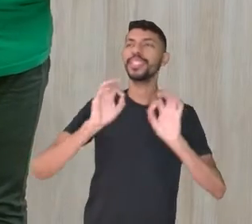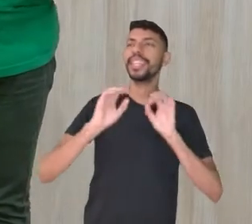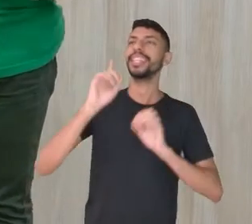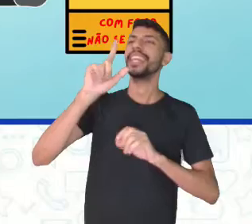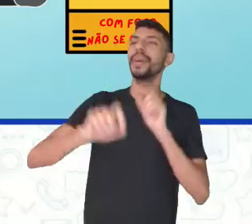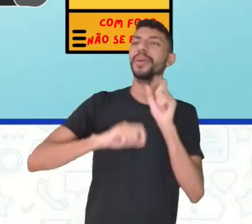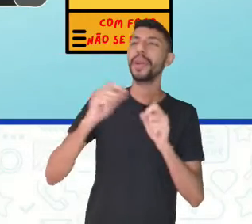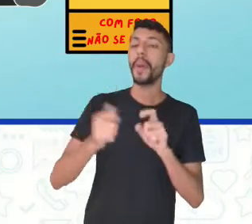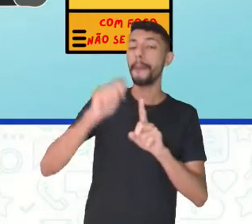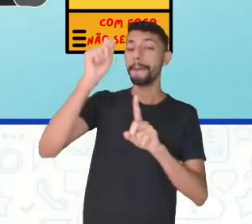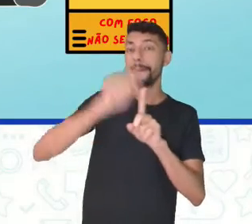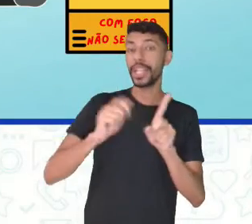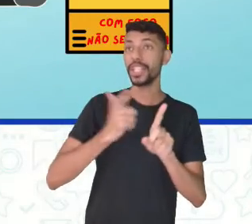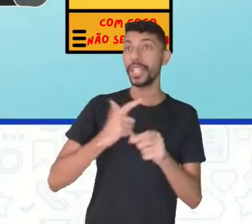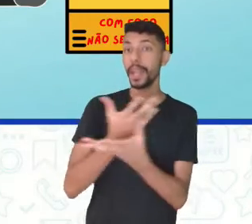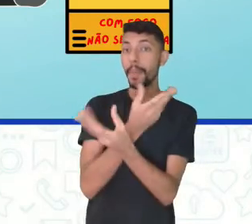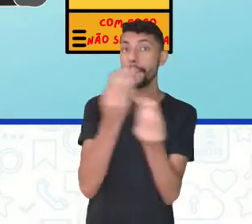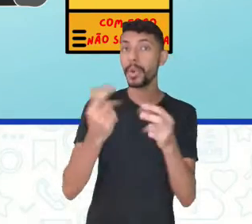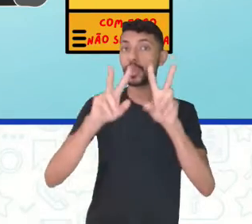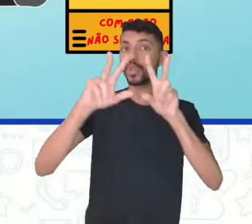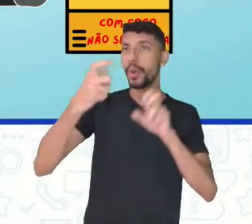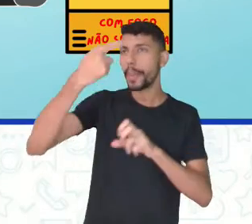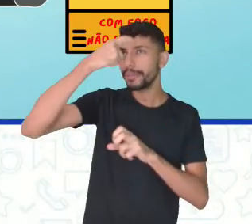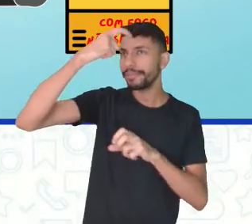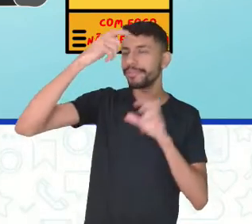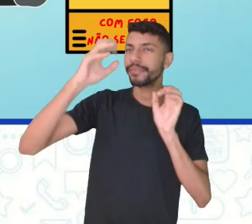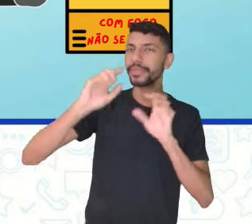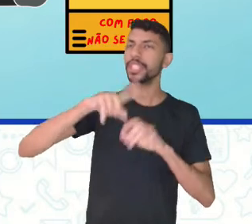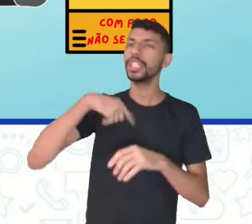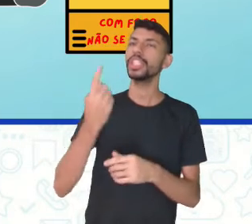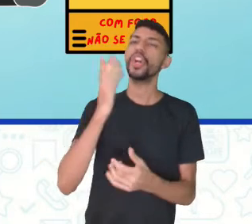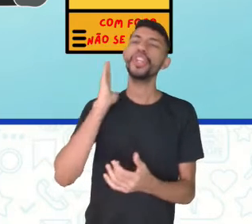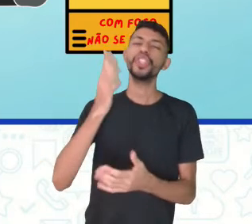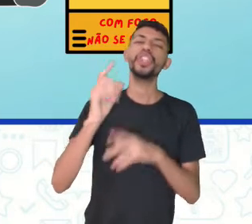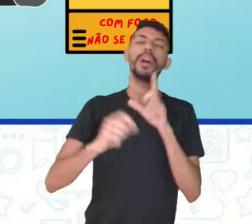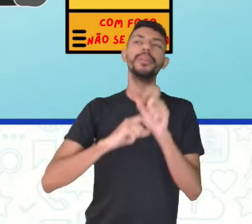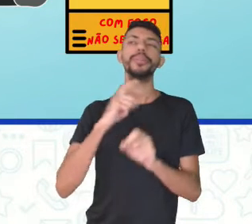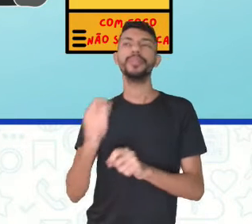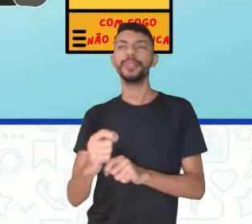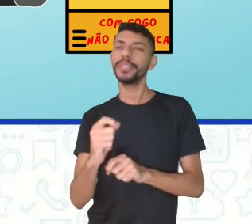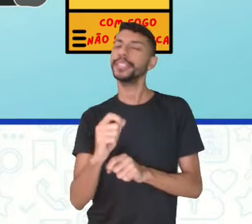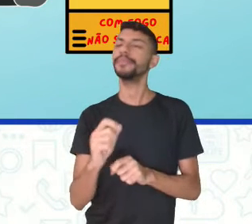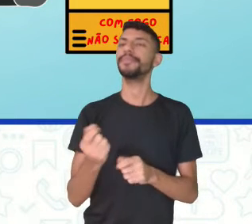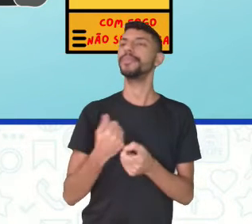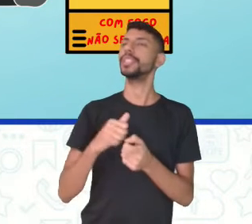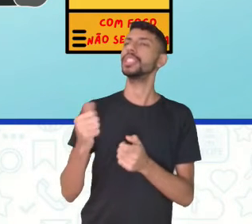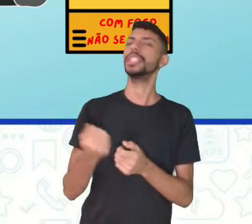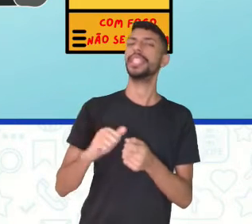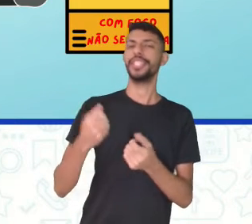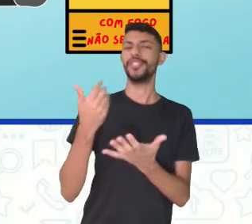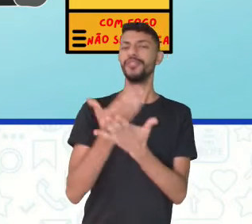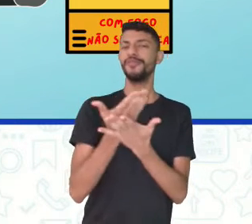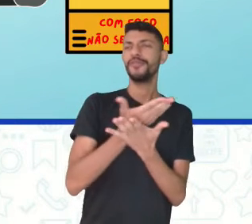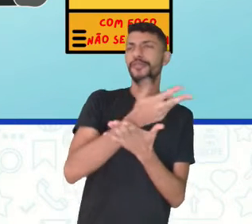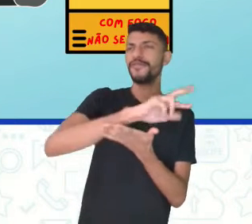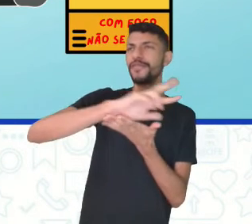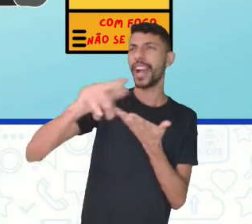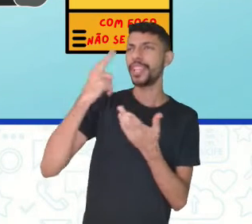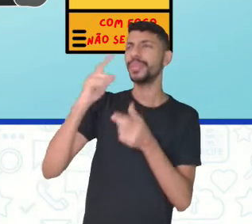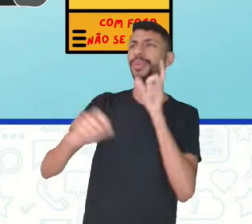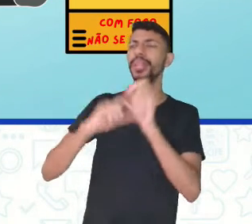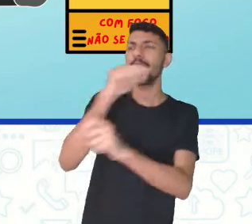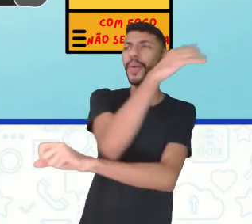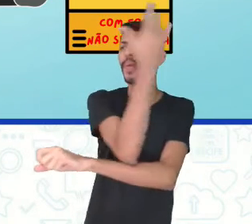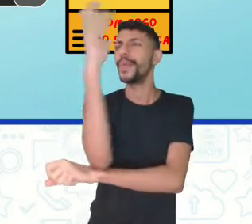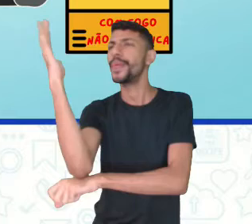conscientização. E em relação a essa conscientização, nós já navegamos em várias áreas, desde a questão do meio ambiente, do cuidado